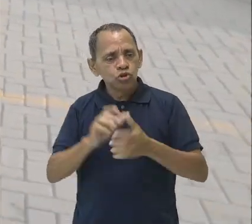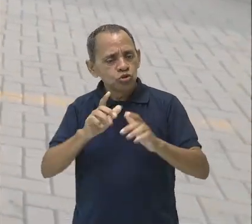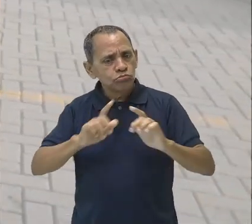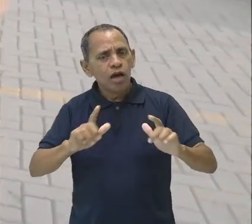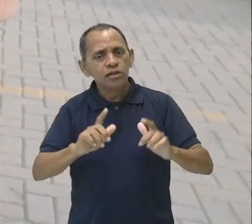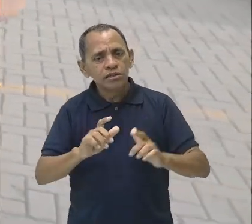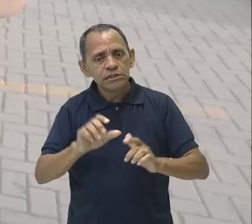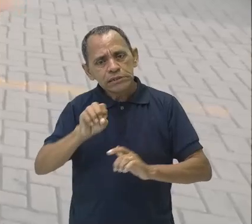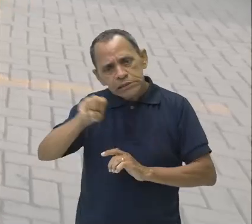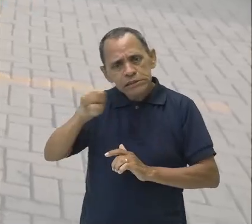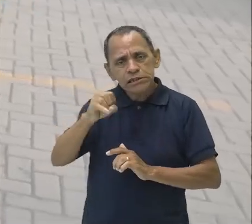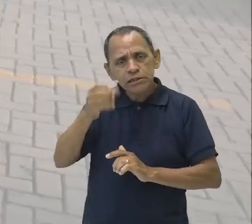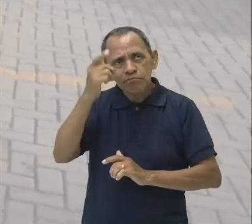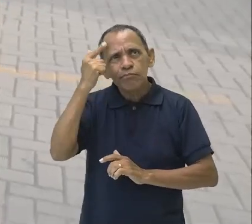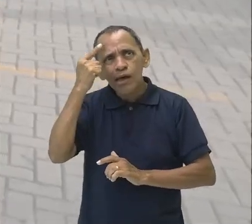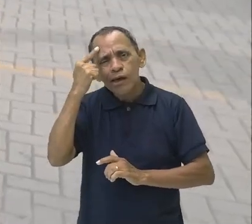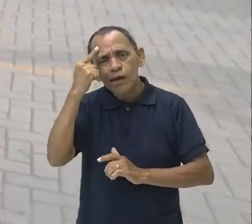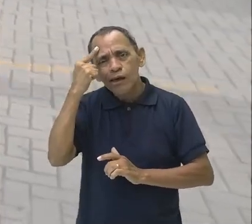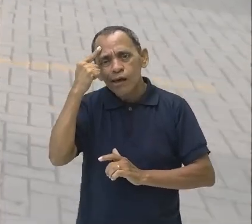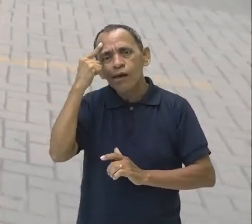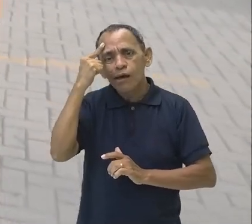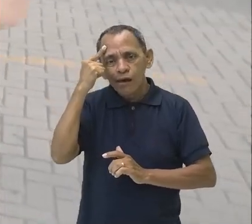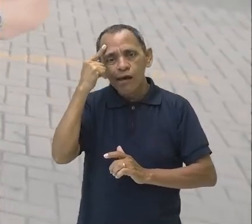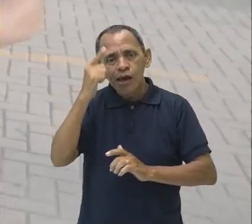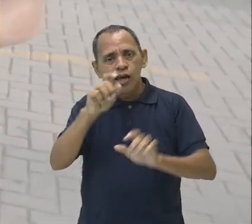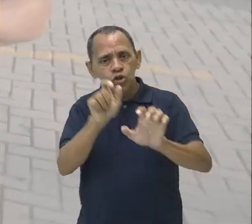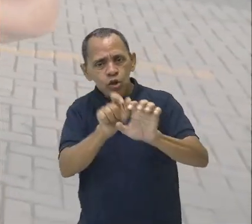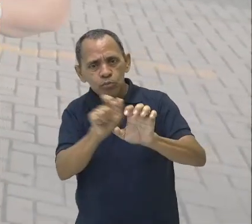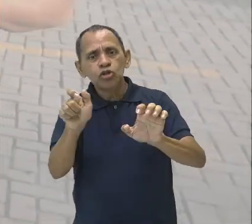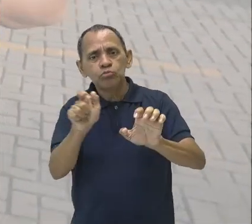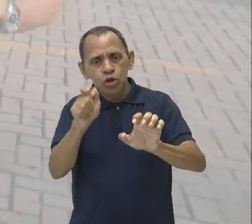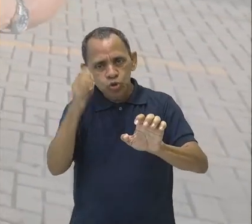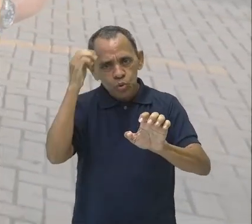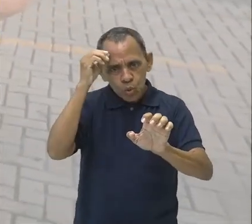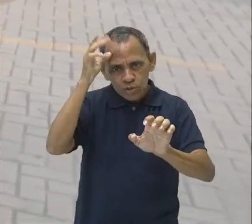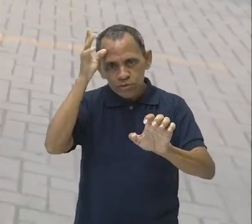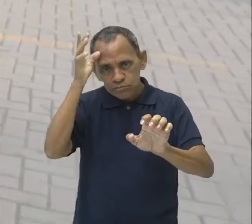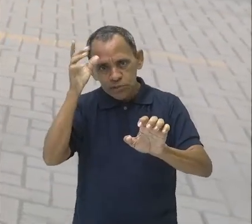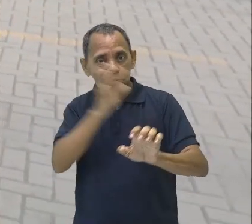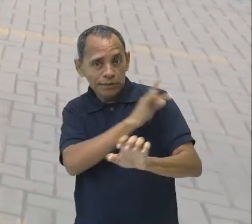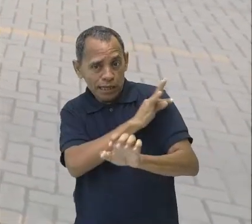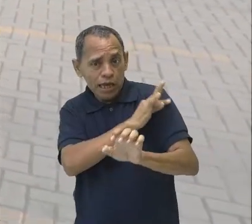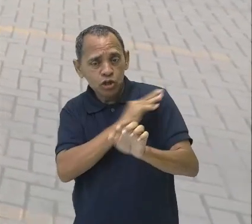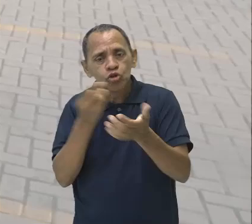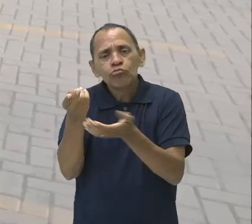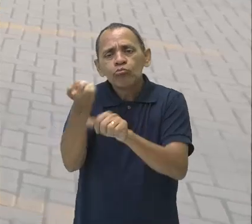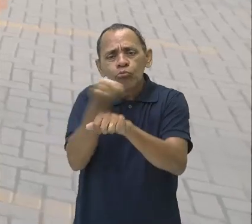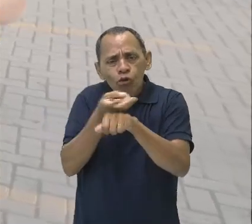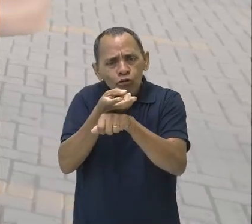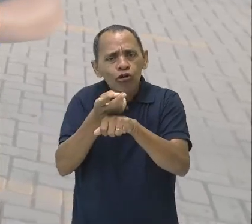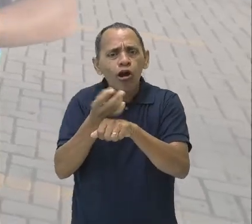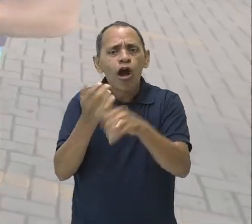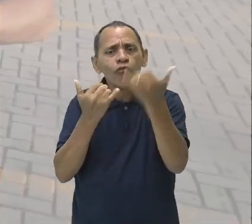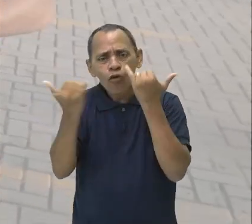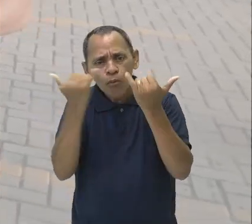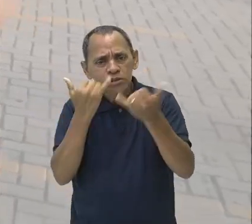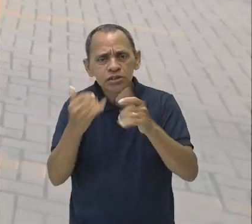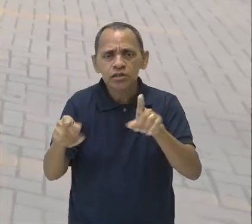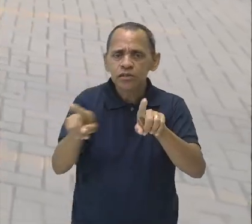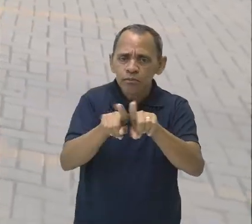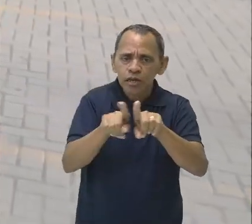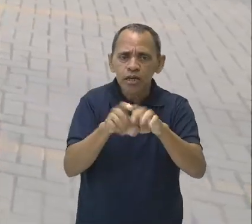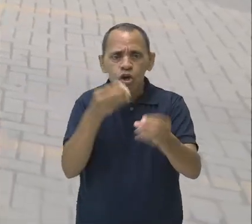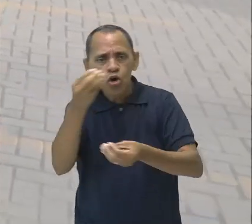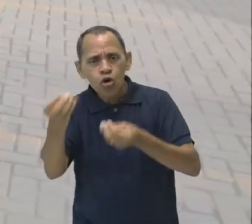pensa no negócio, conhecimento técnico é muito importante. Então, buscar ali informação, uma formação sobre como gerir esse